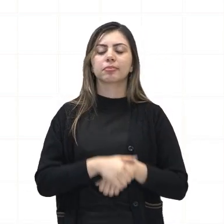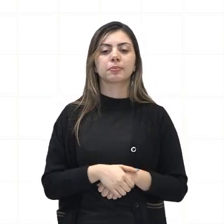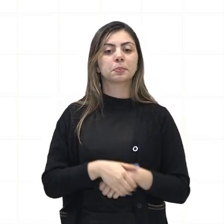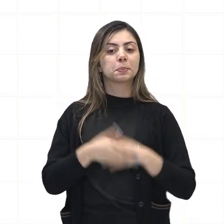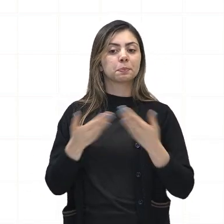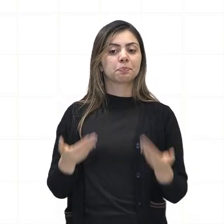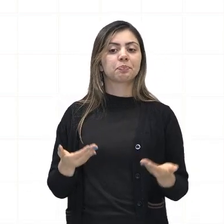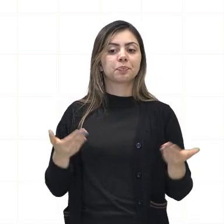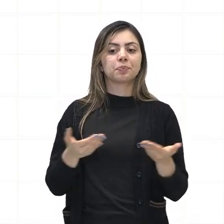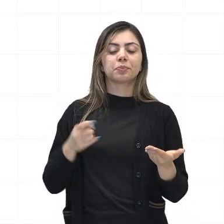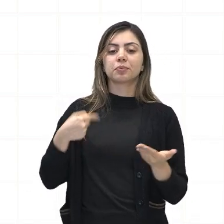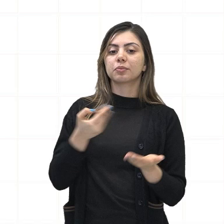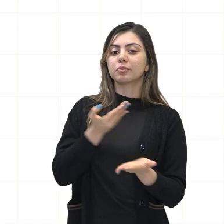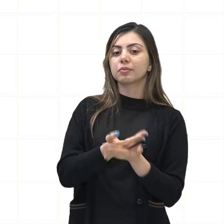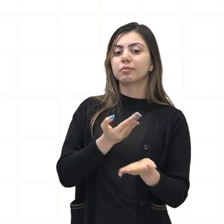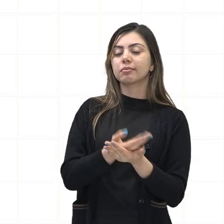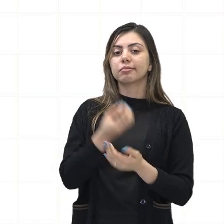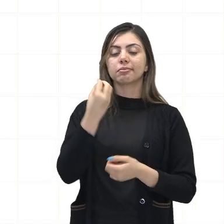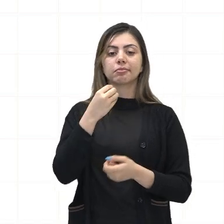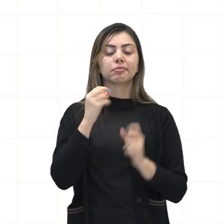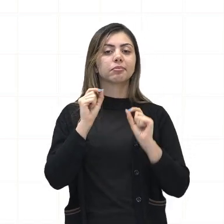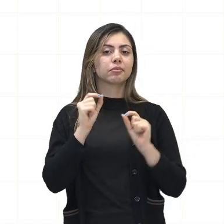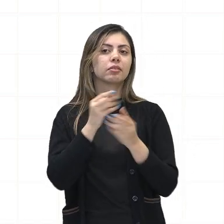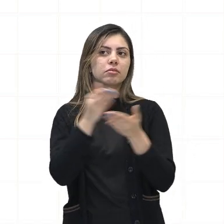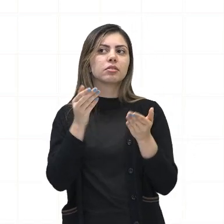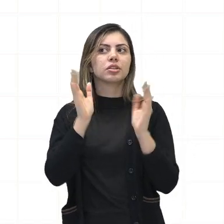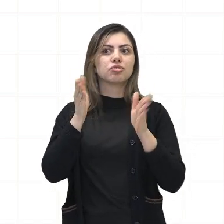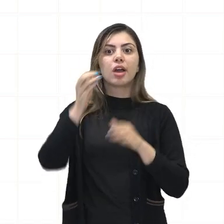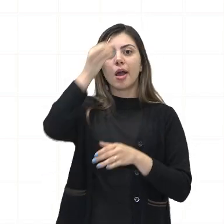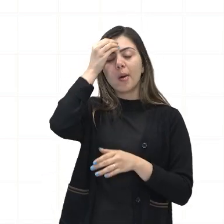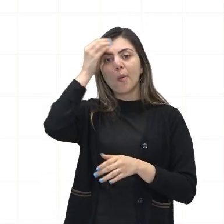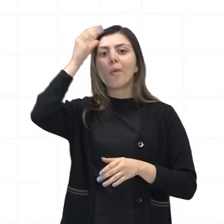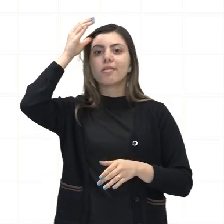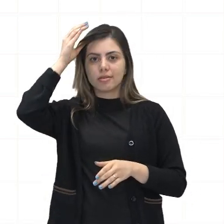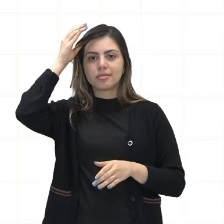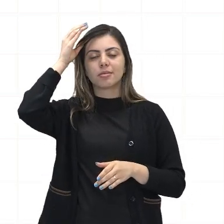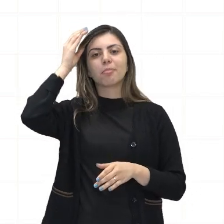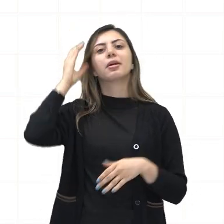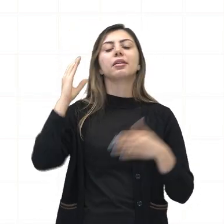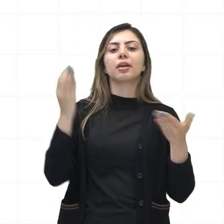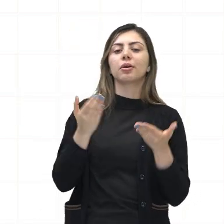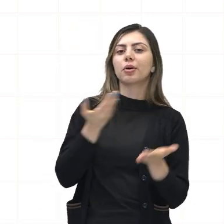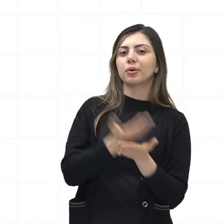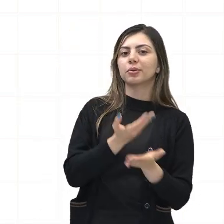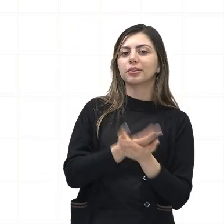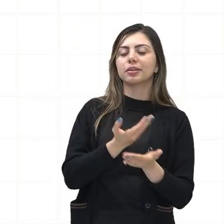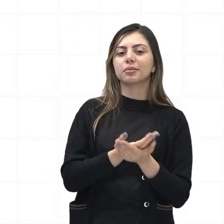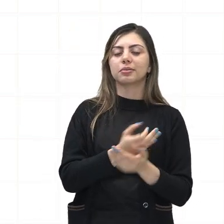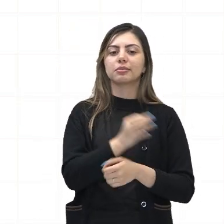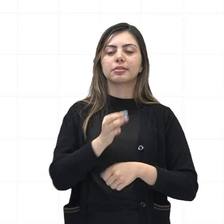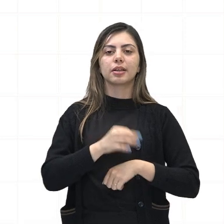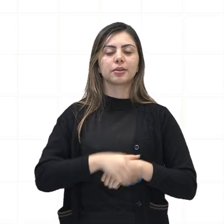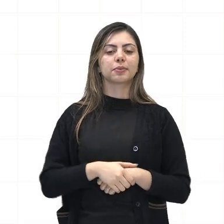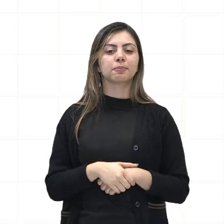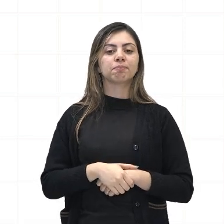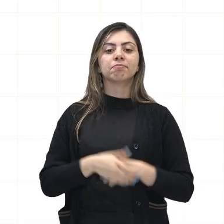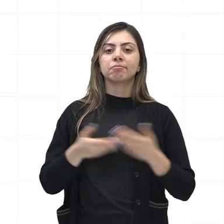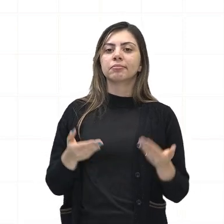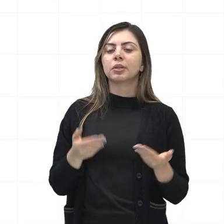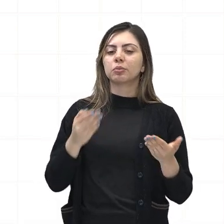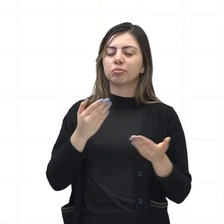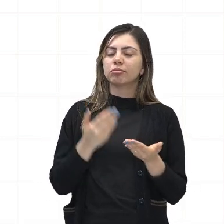Então nós vamos aproveitar o que vocês já sabem sobre esse conteúdo, o conhecimento prévio de vocês, para a